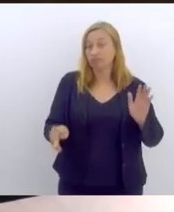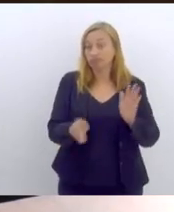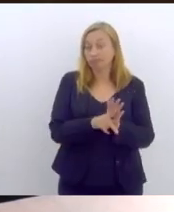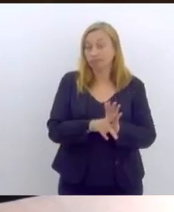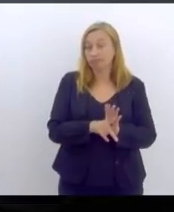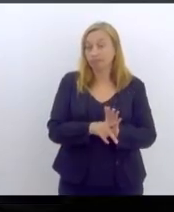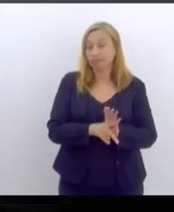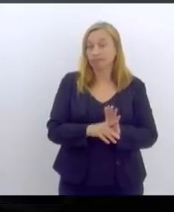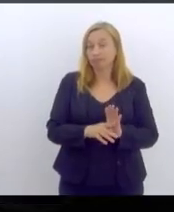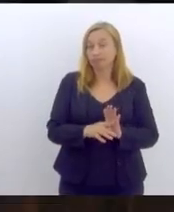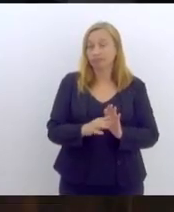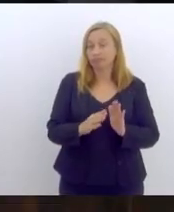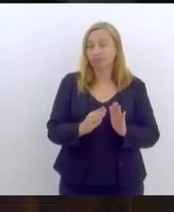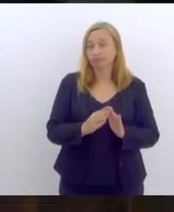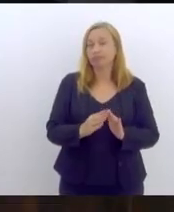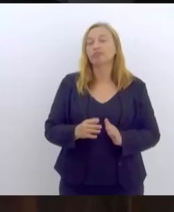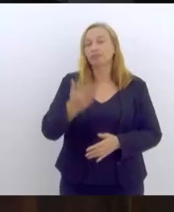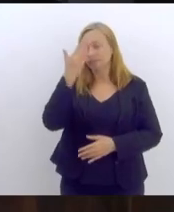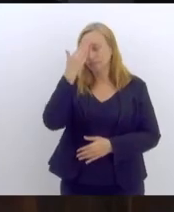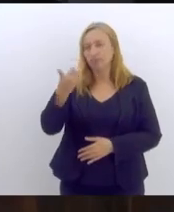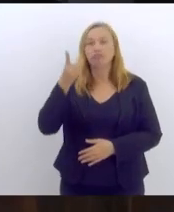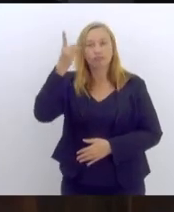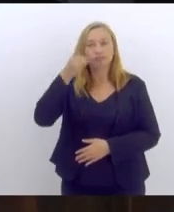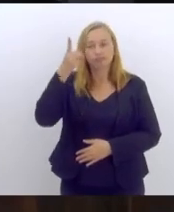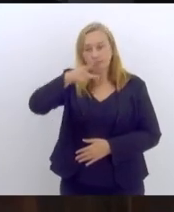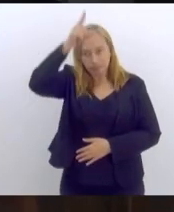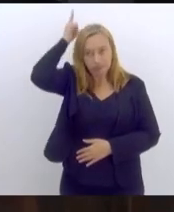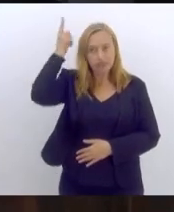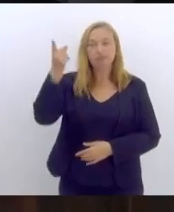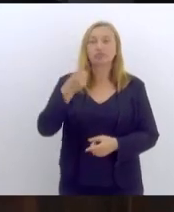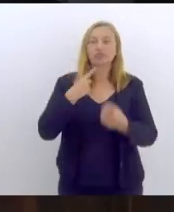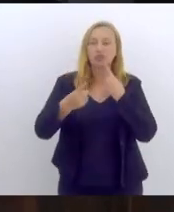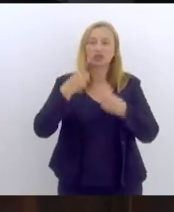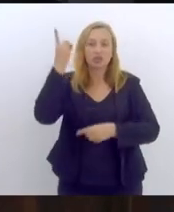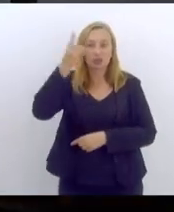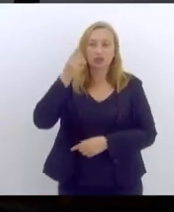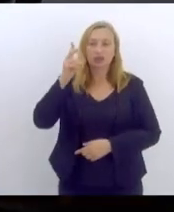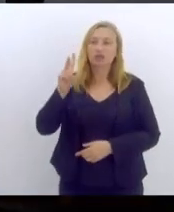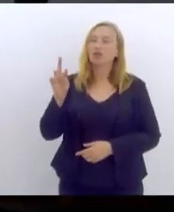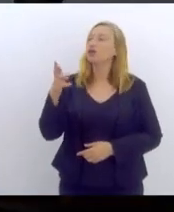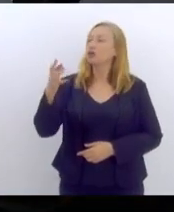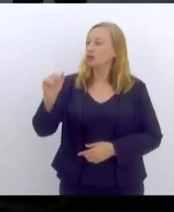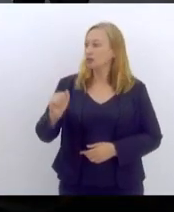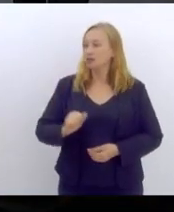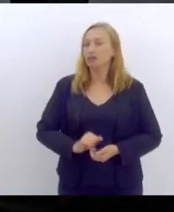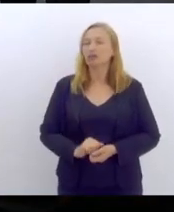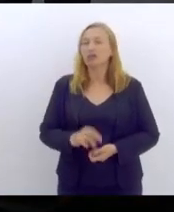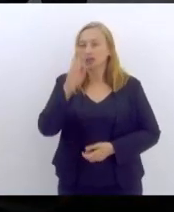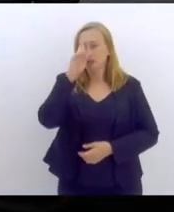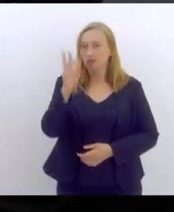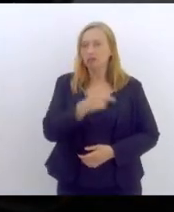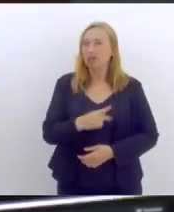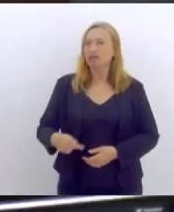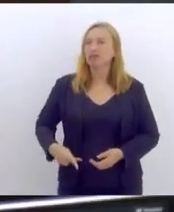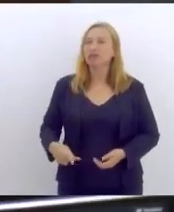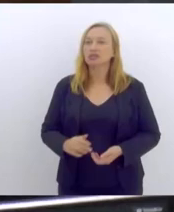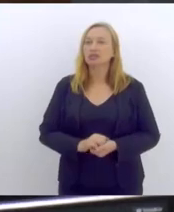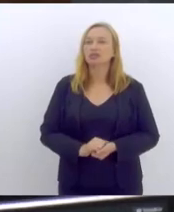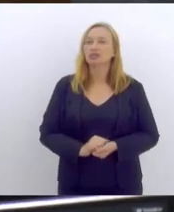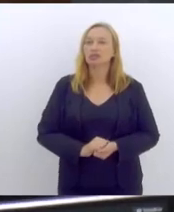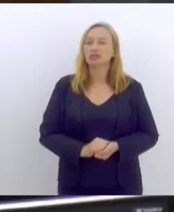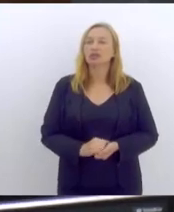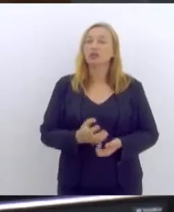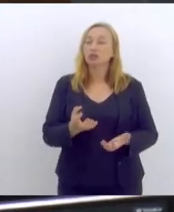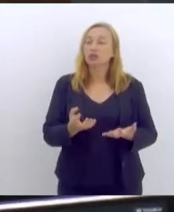obrigado, senhor presidente. Eu que agradeço, deputado Luiz Paulo. Para discutir, deputado Verônica Lima. Para discutir, presidente. Presidente, eu